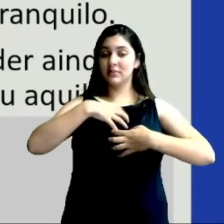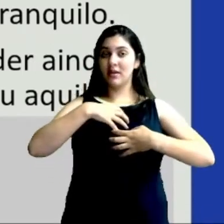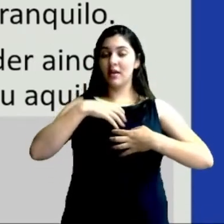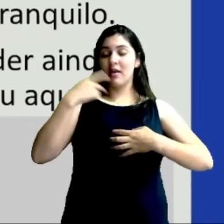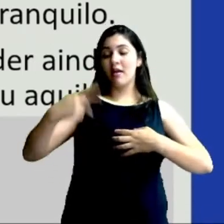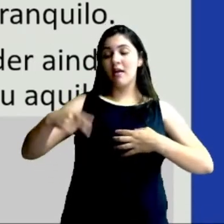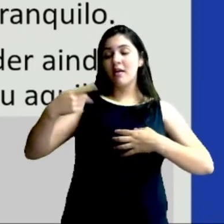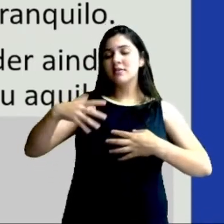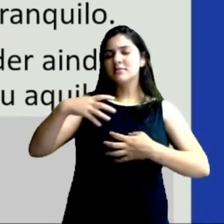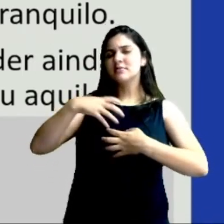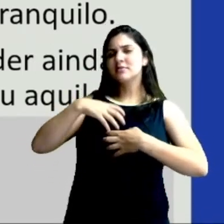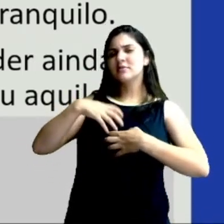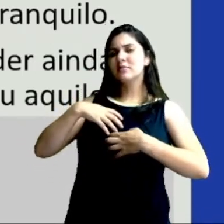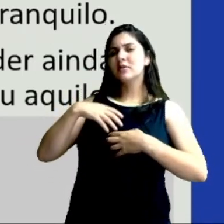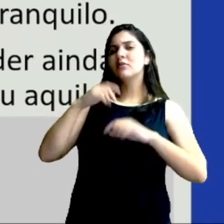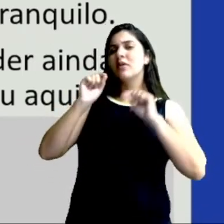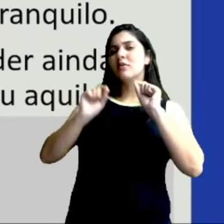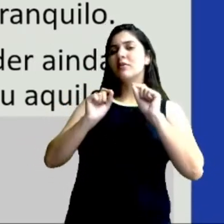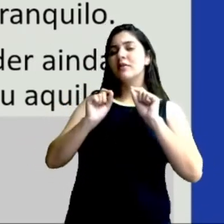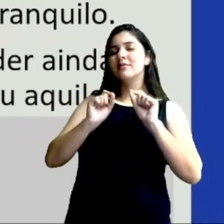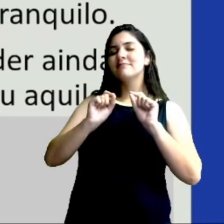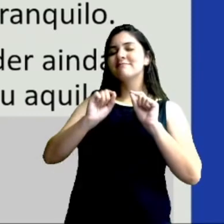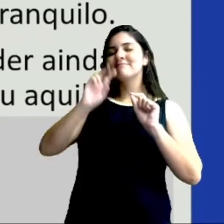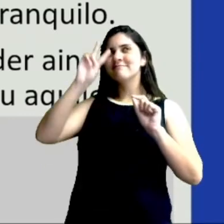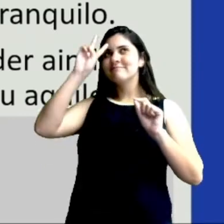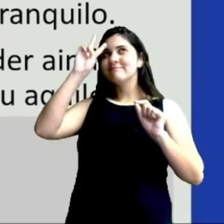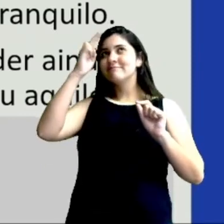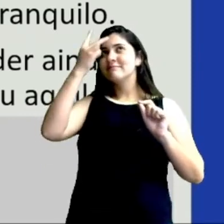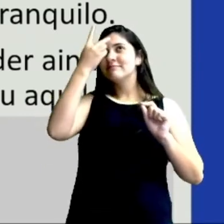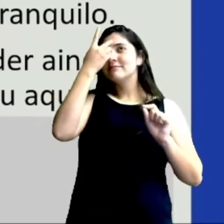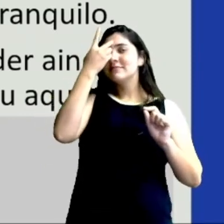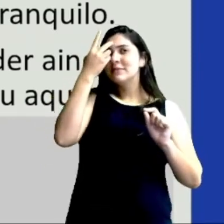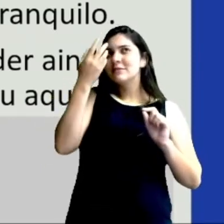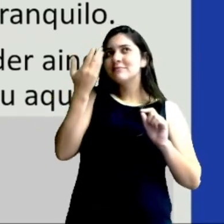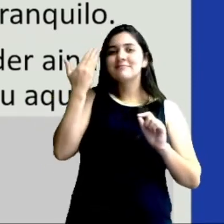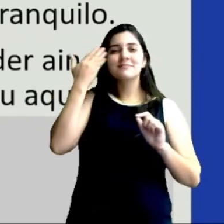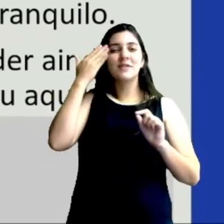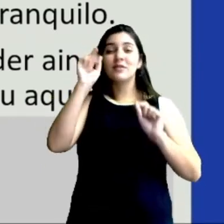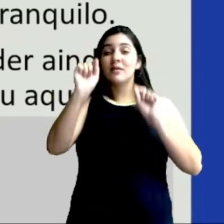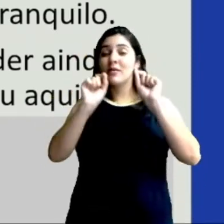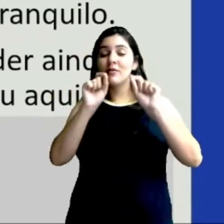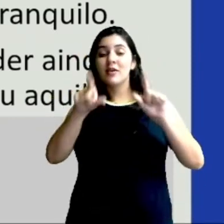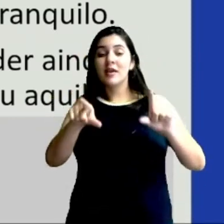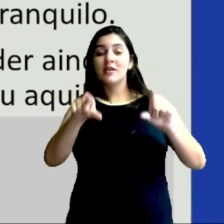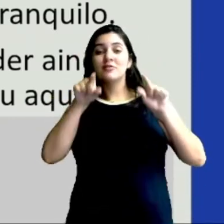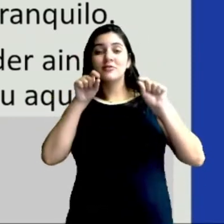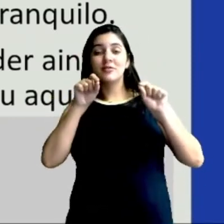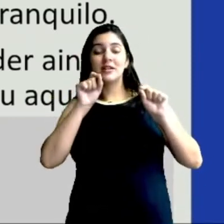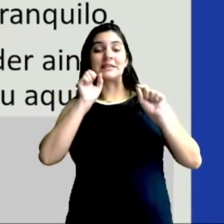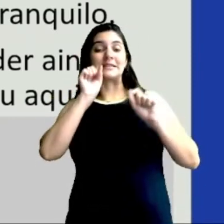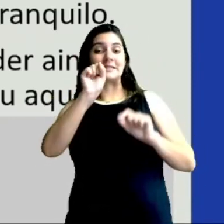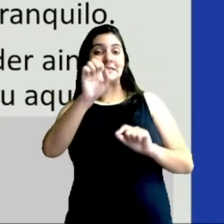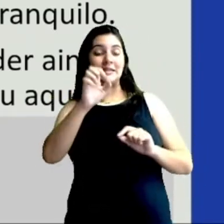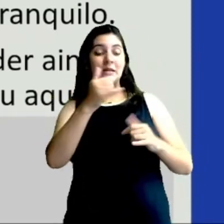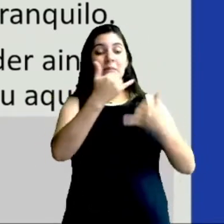que ela trazia aí era o sentimento de contradição de não saber o que escolher esse brincar você estudava se